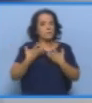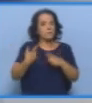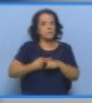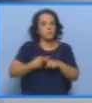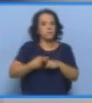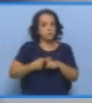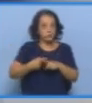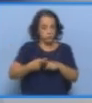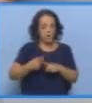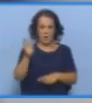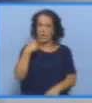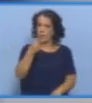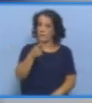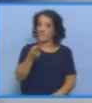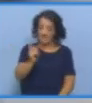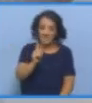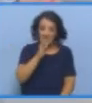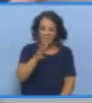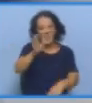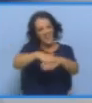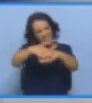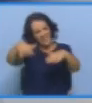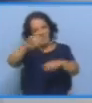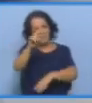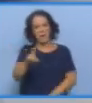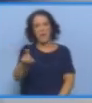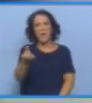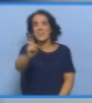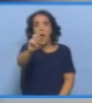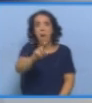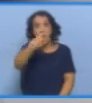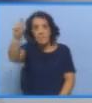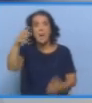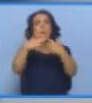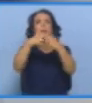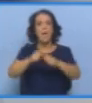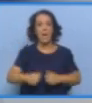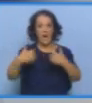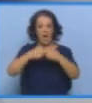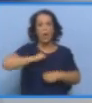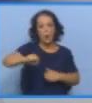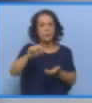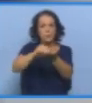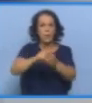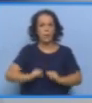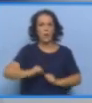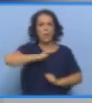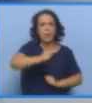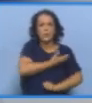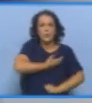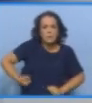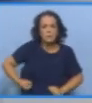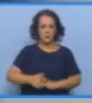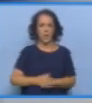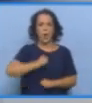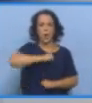incisiva, e dizia assim: eu não vos digo, ide em paz. E, não, ide em guerra. em guerra contra a pobreza, em guerra contra o desemprego, em